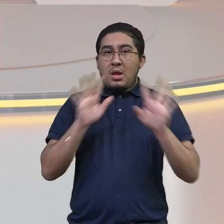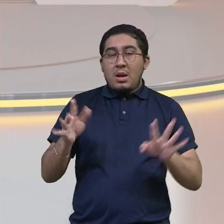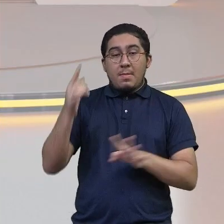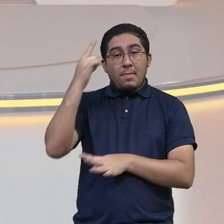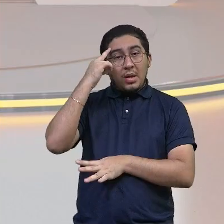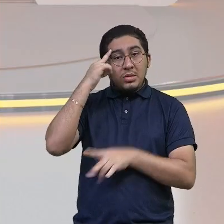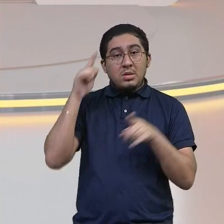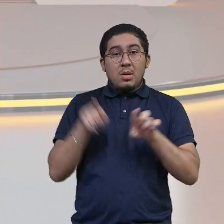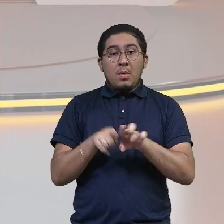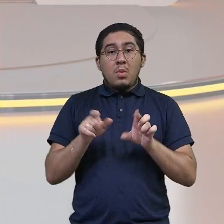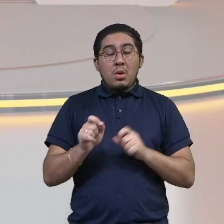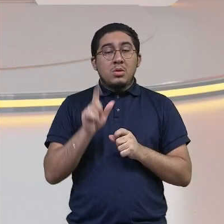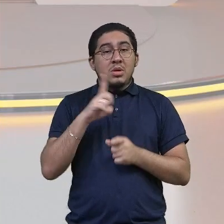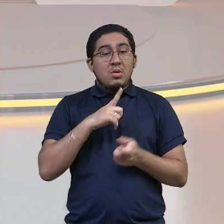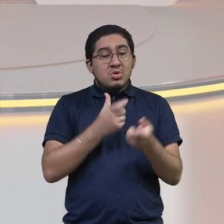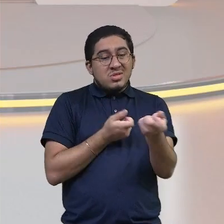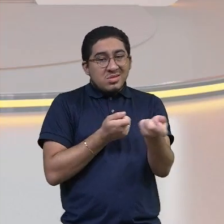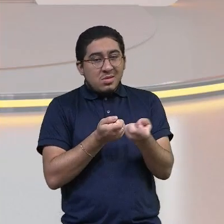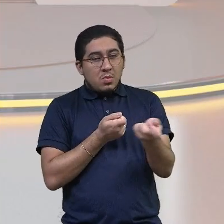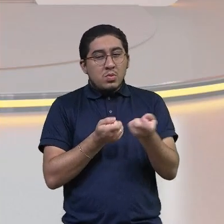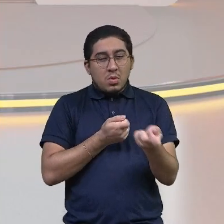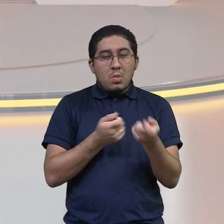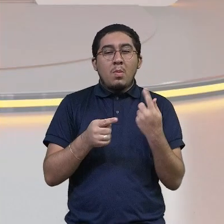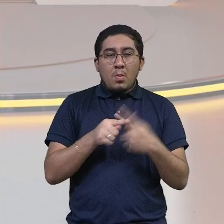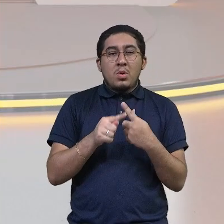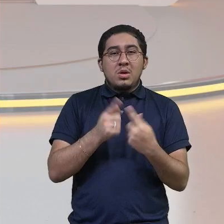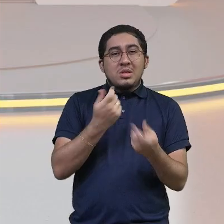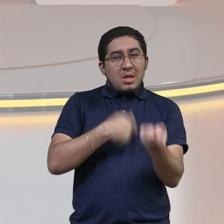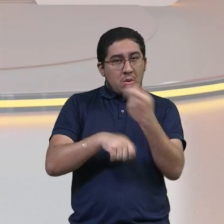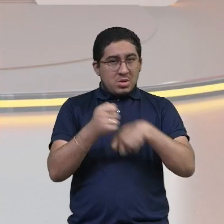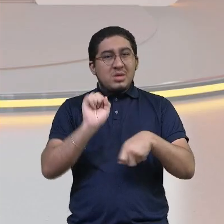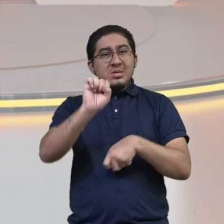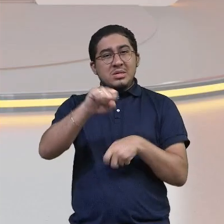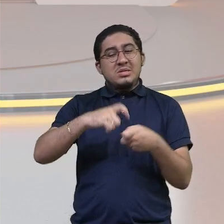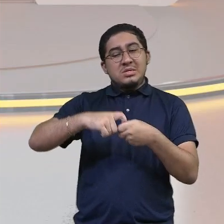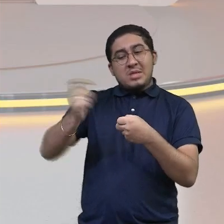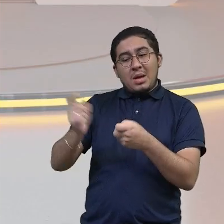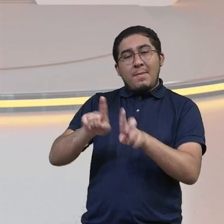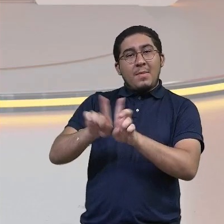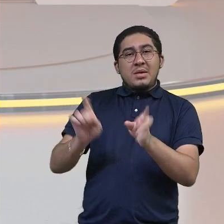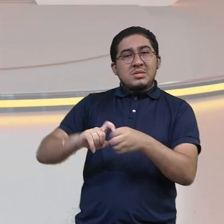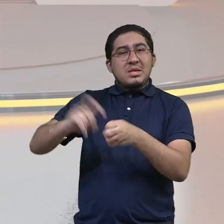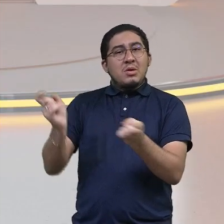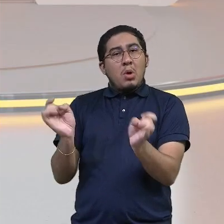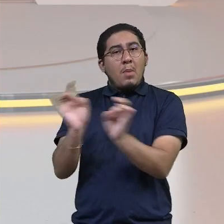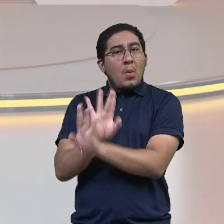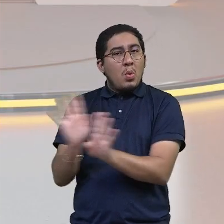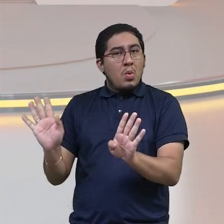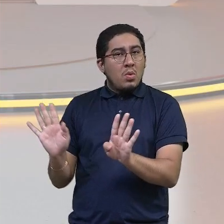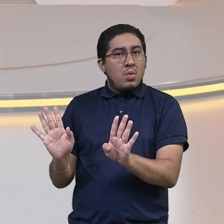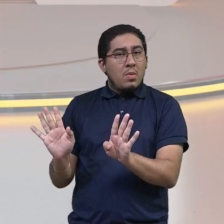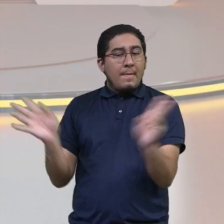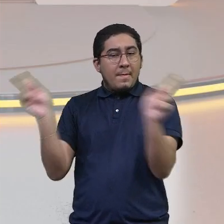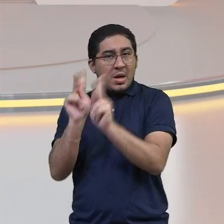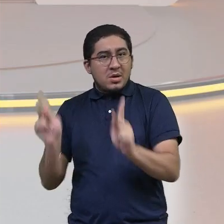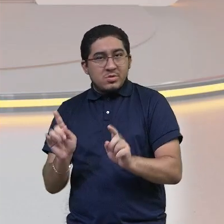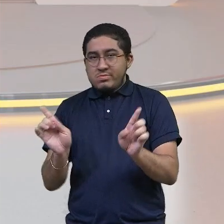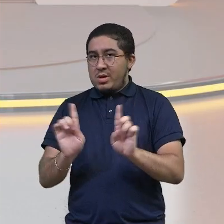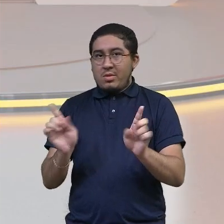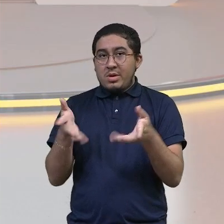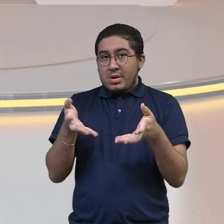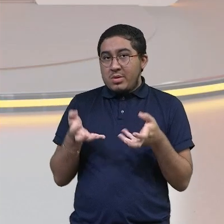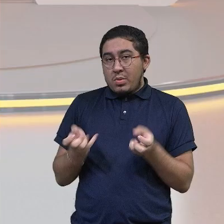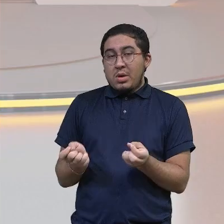esse negociada, porque eles vão sair sim, mas não é simplesmente sair por sair, tá? Eles têm que ganhar alguma coisa com isso. Então,